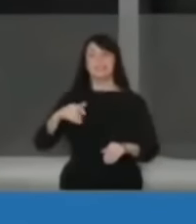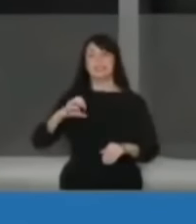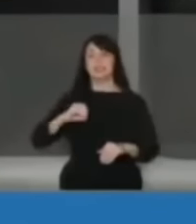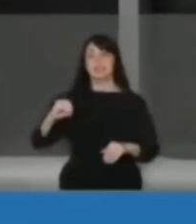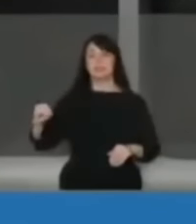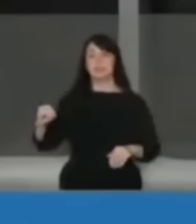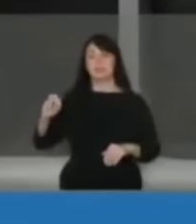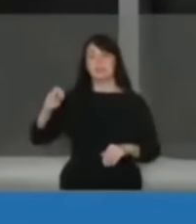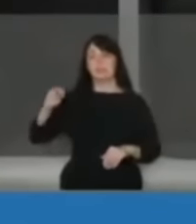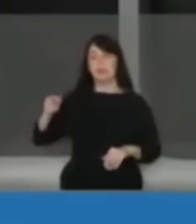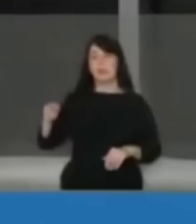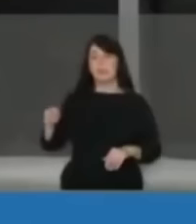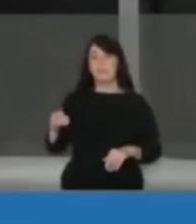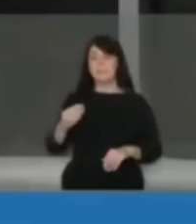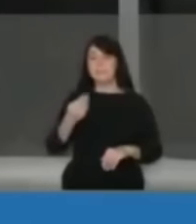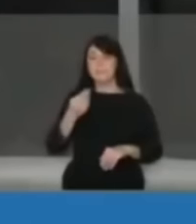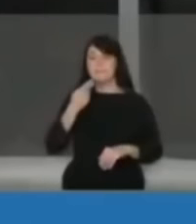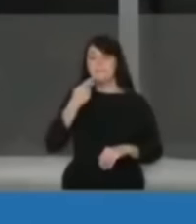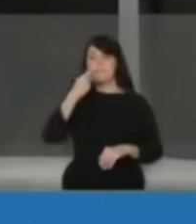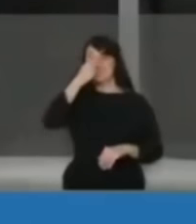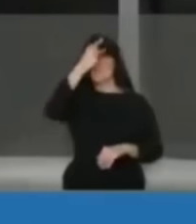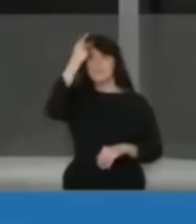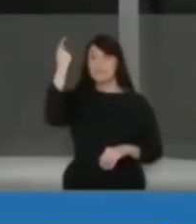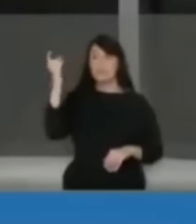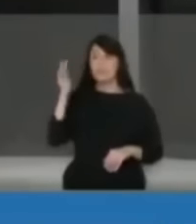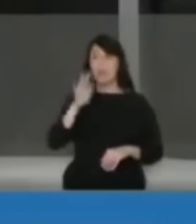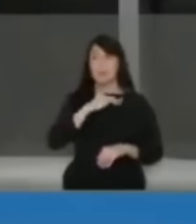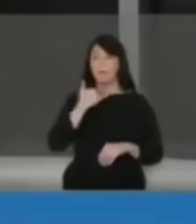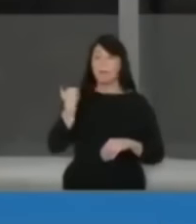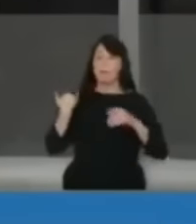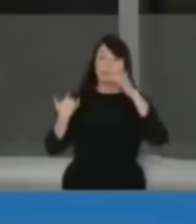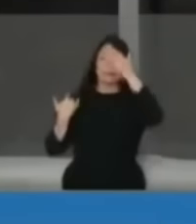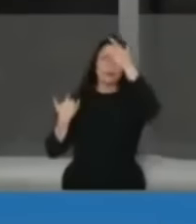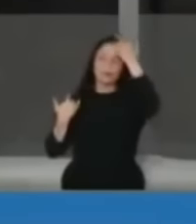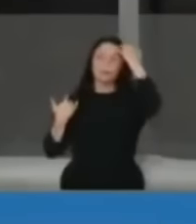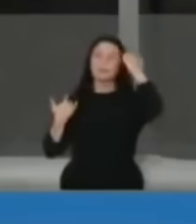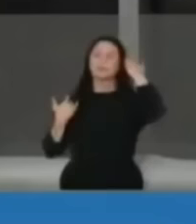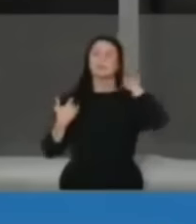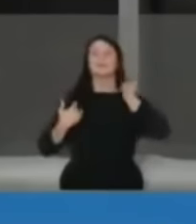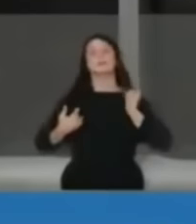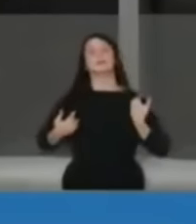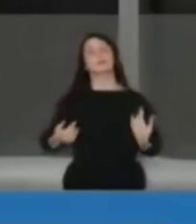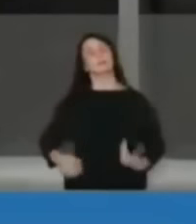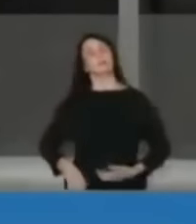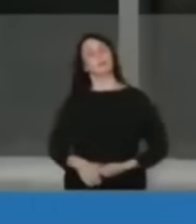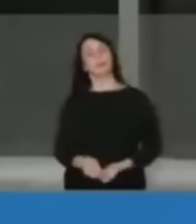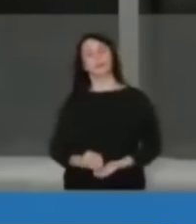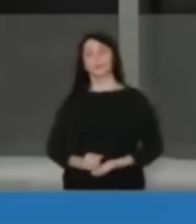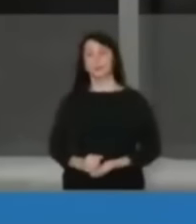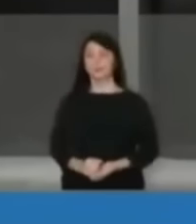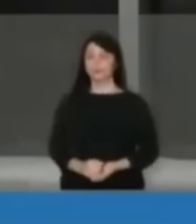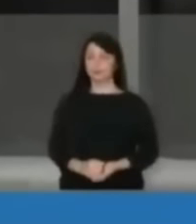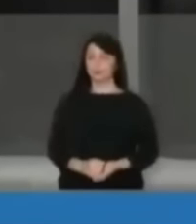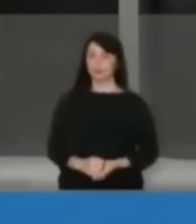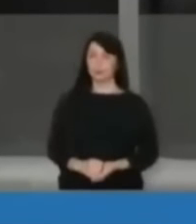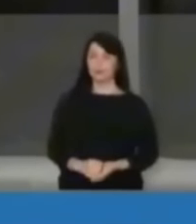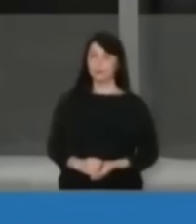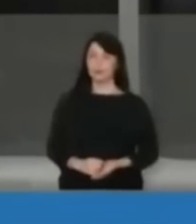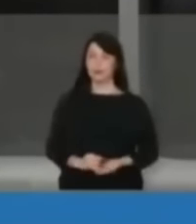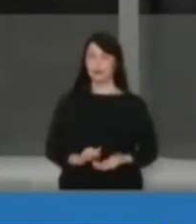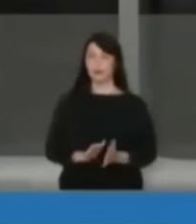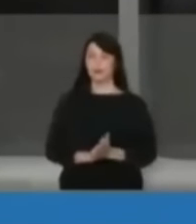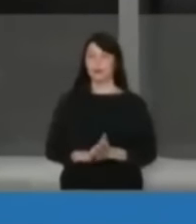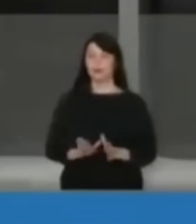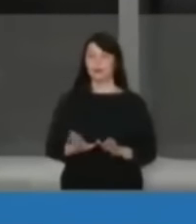morreram? Esse é o tratamento bolsonarista, é o tratamento da ultradireita para as tragédias humanitárias. E